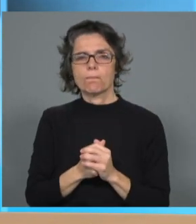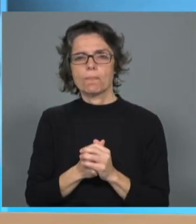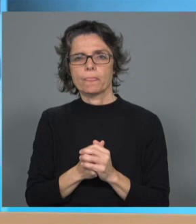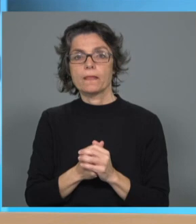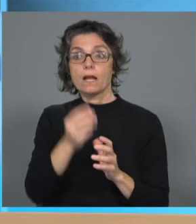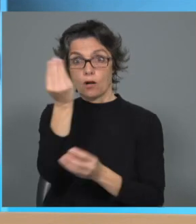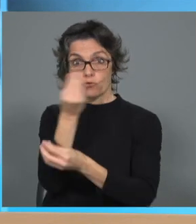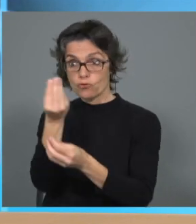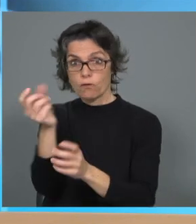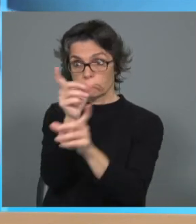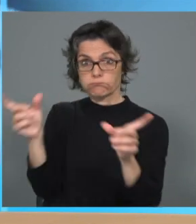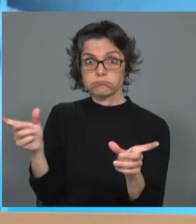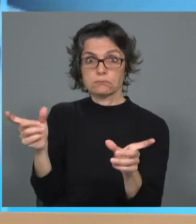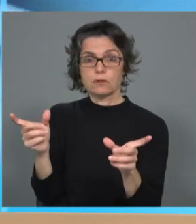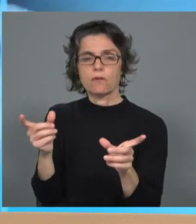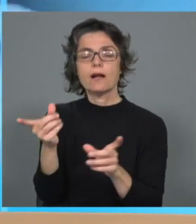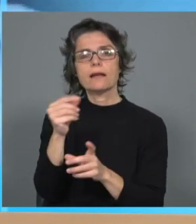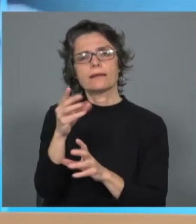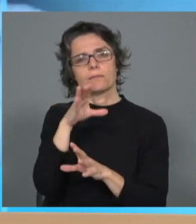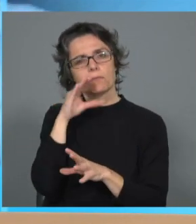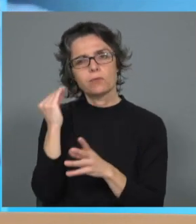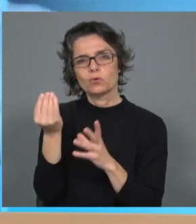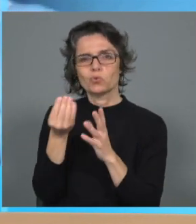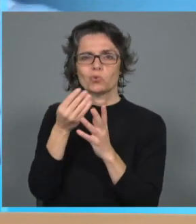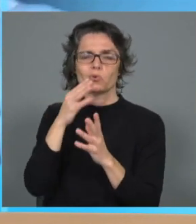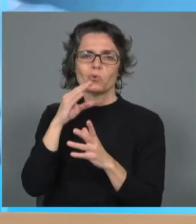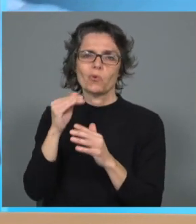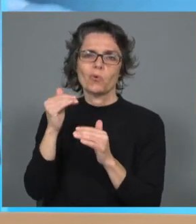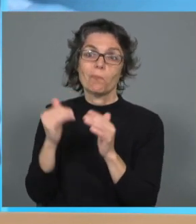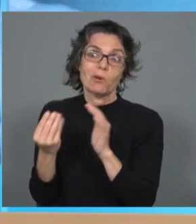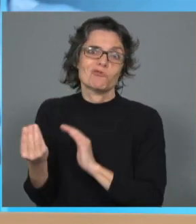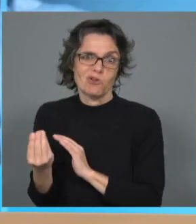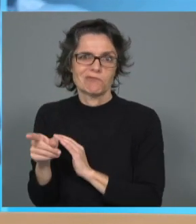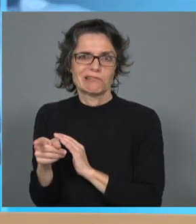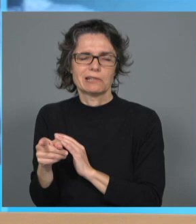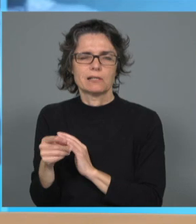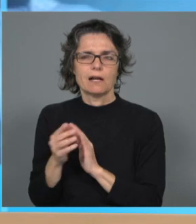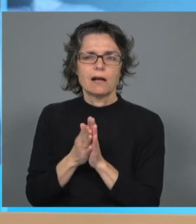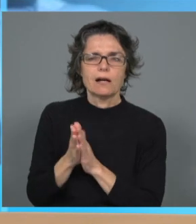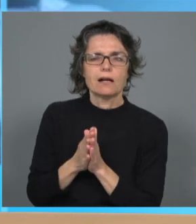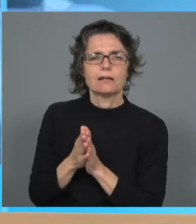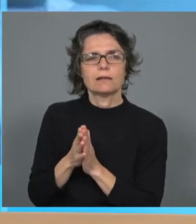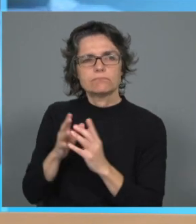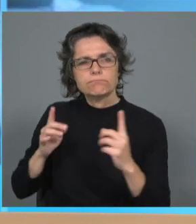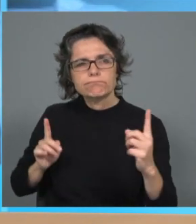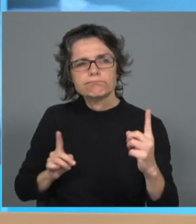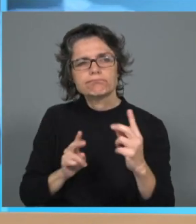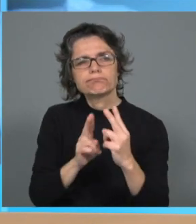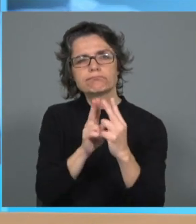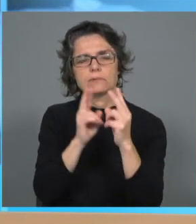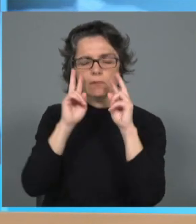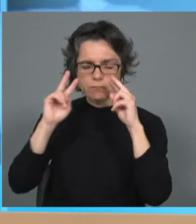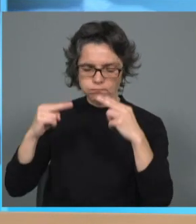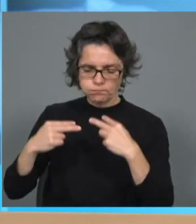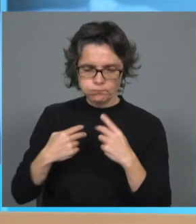os jovens e também os menos jovens aproveitaram esta oportunidade para se encontrarem consigo e para falarem com a própria cruz